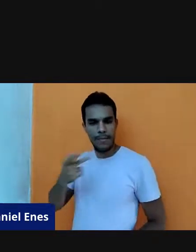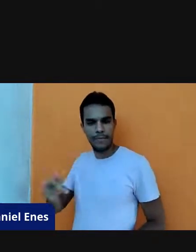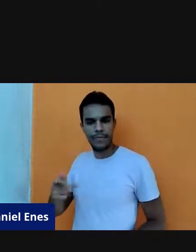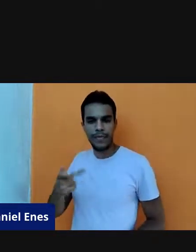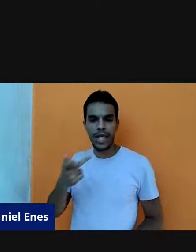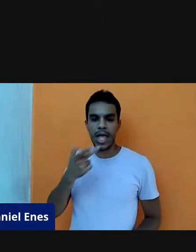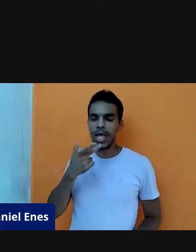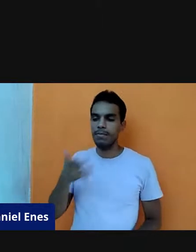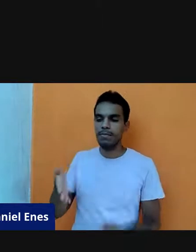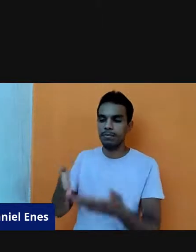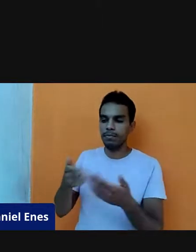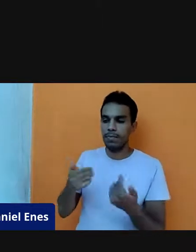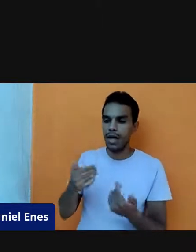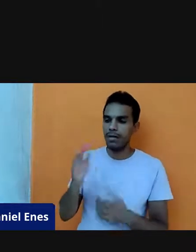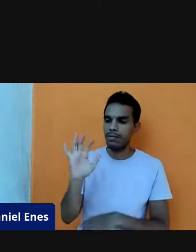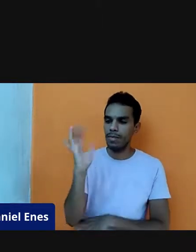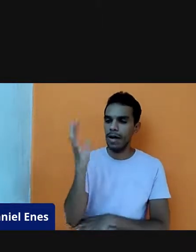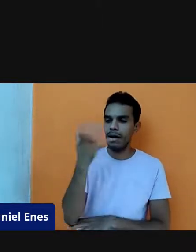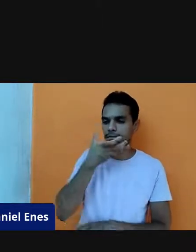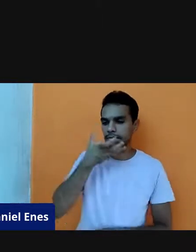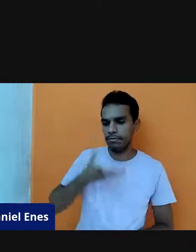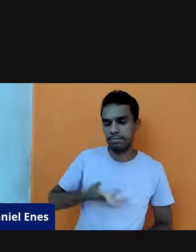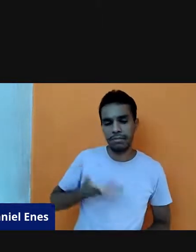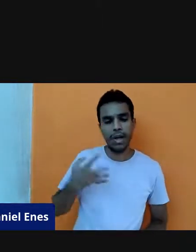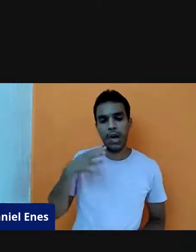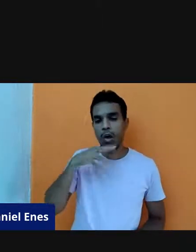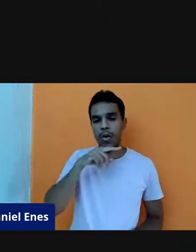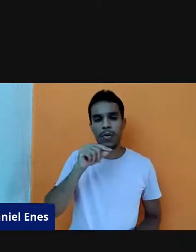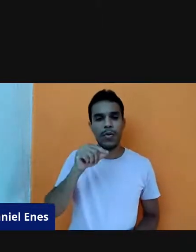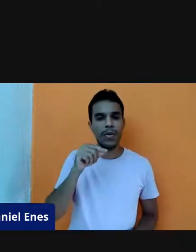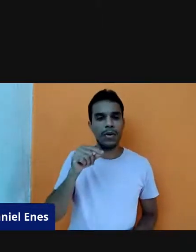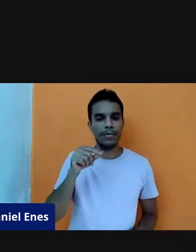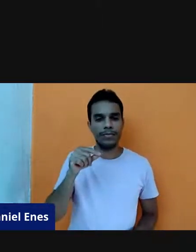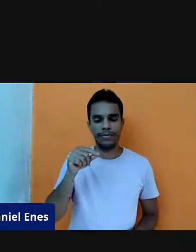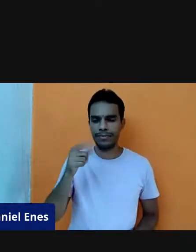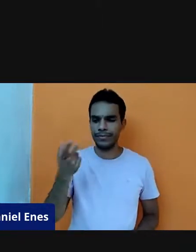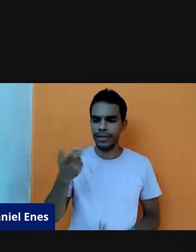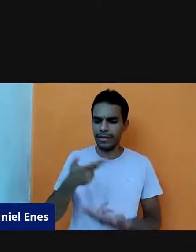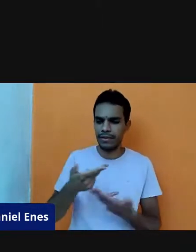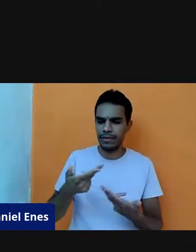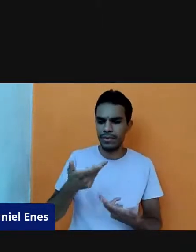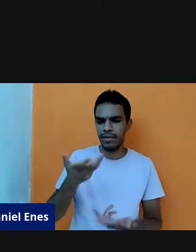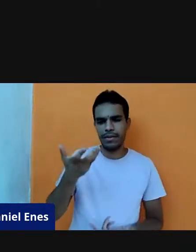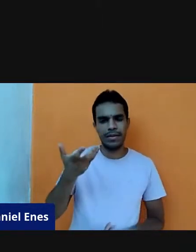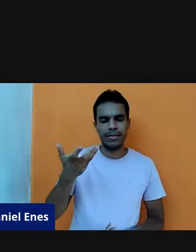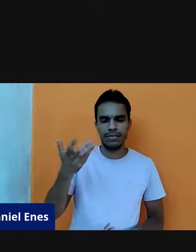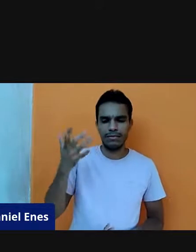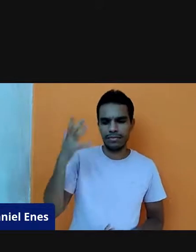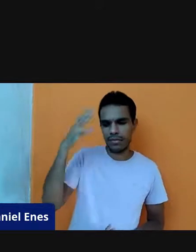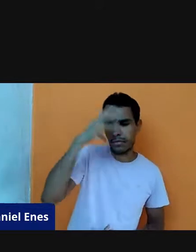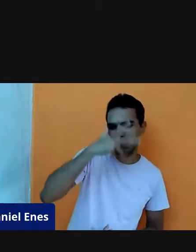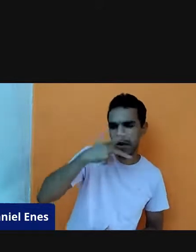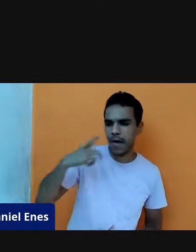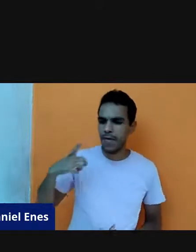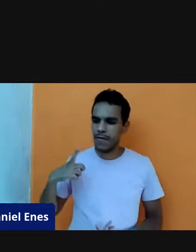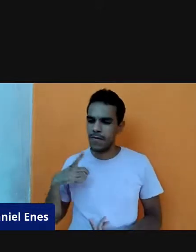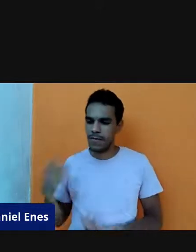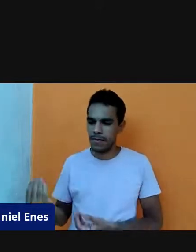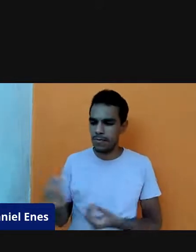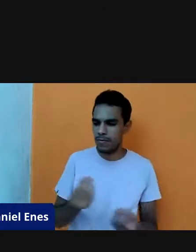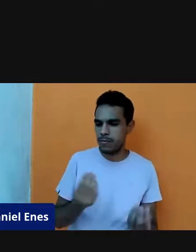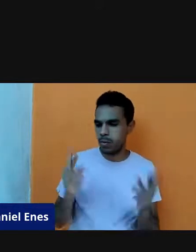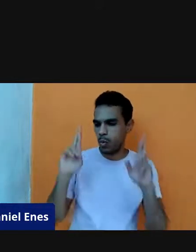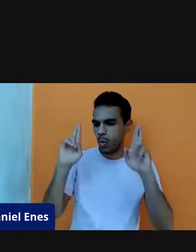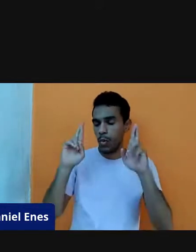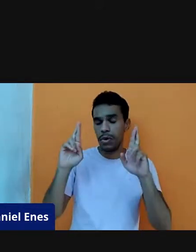Natal, né? E, obviamente, ela esperava o quê? Um auto de Natal, uma coisa fofa, leve, né? Esperançosa.